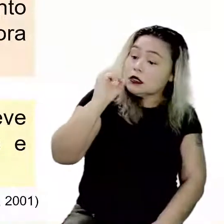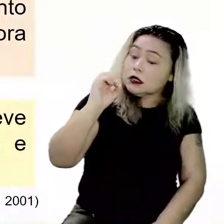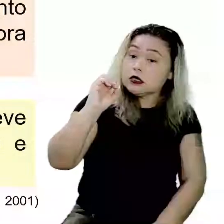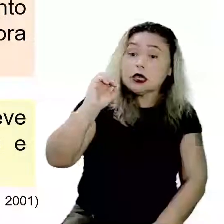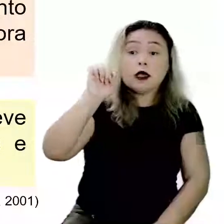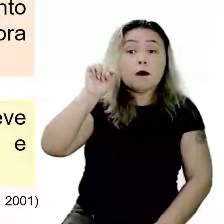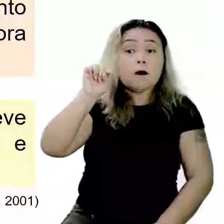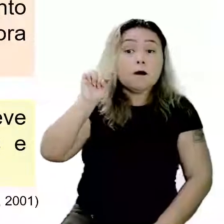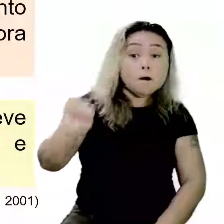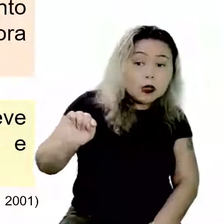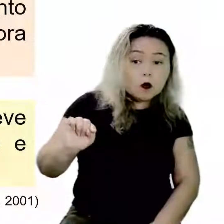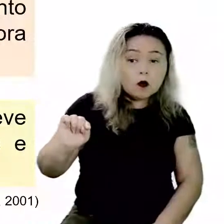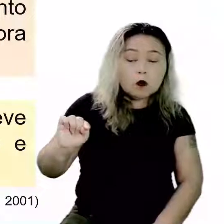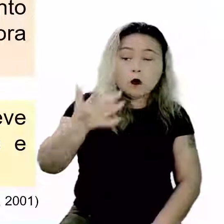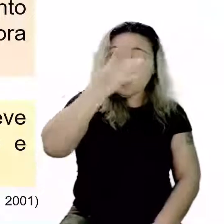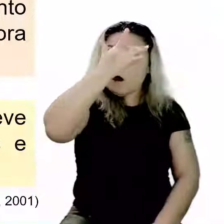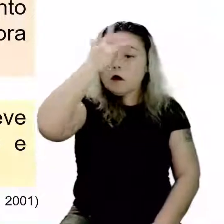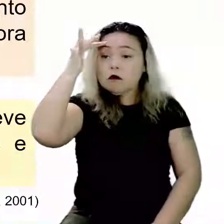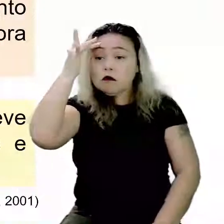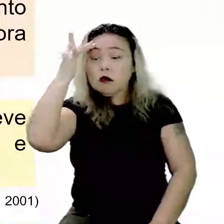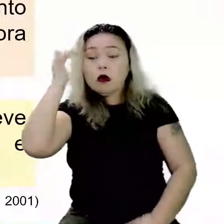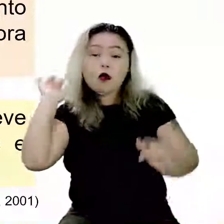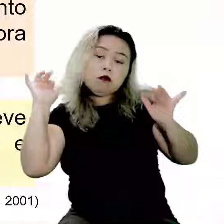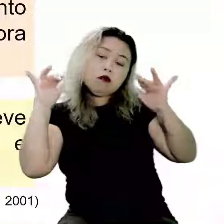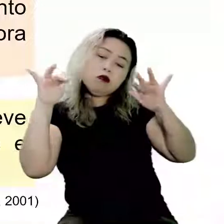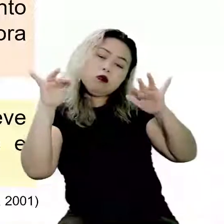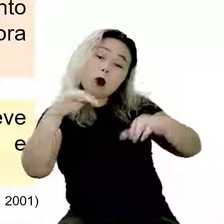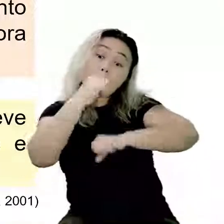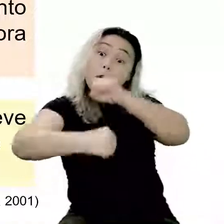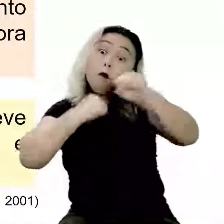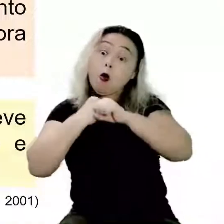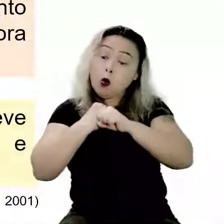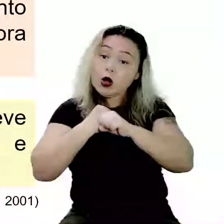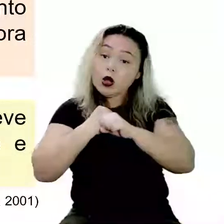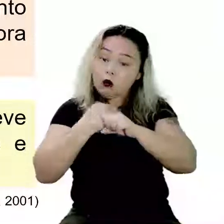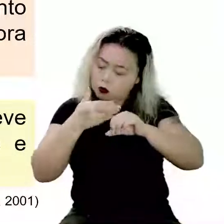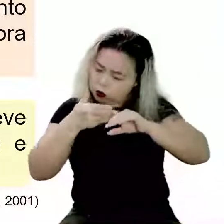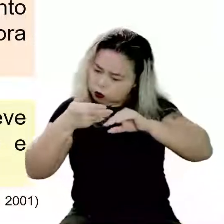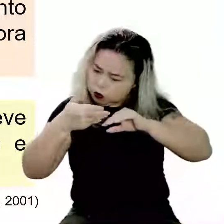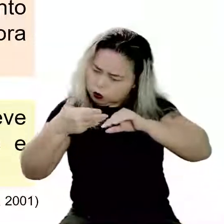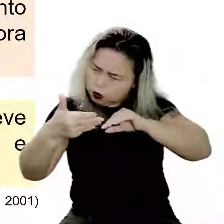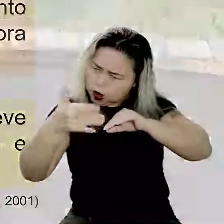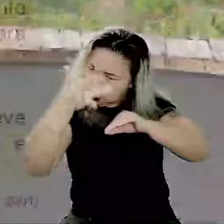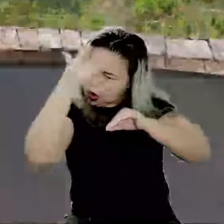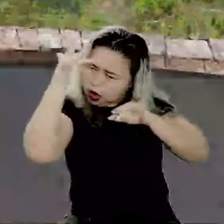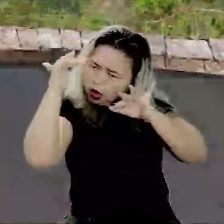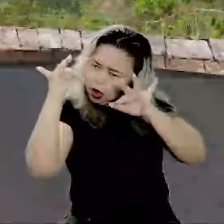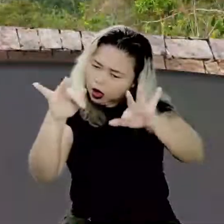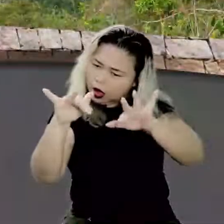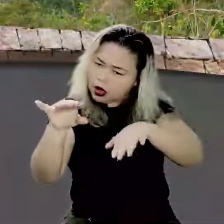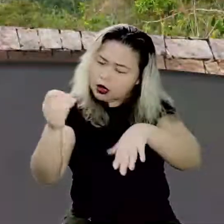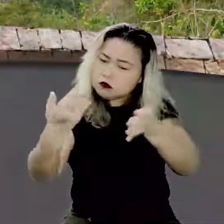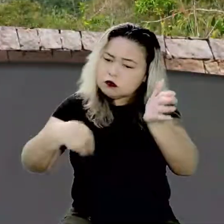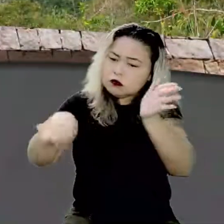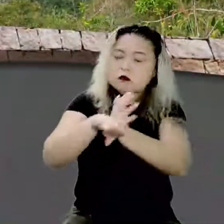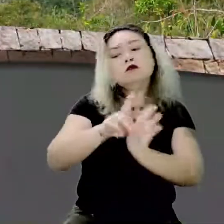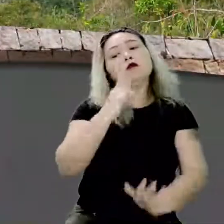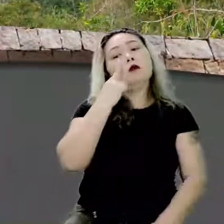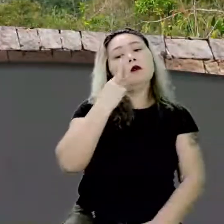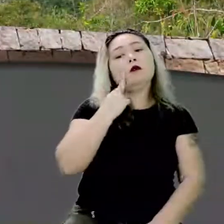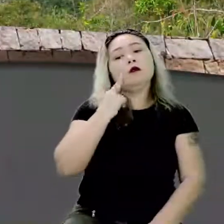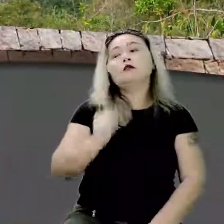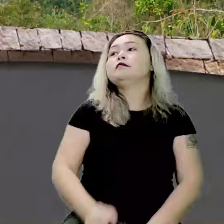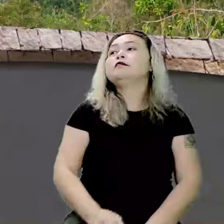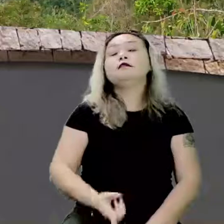pessoas por ano chegando em Rondônia. Eu vou contar um segredo para vocês. Vou contar um segredo para